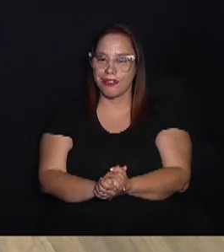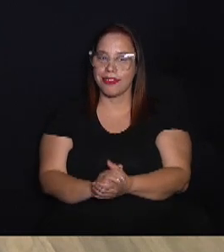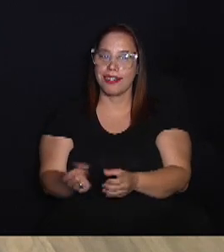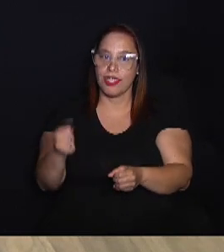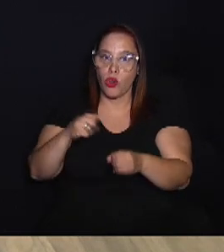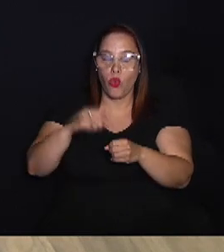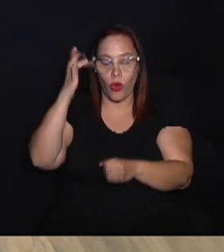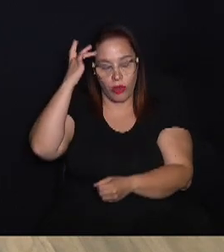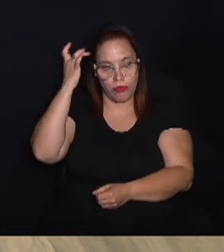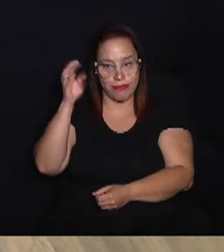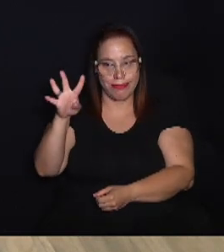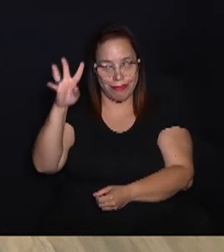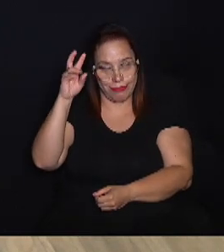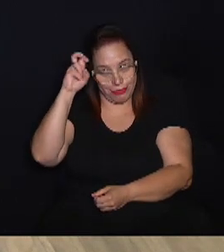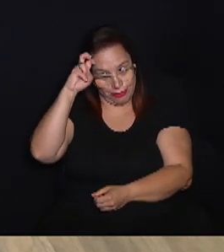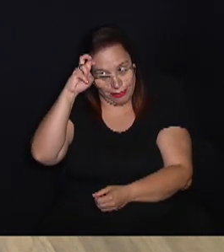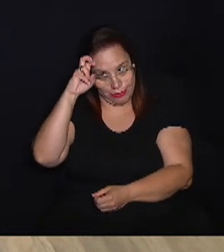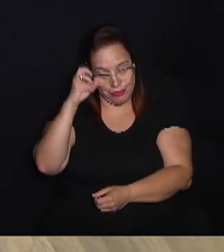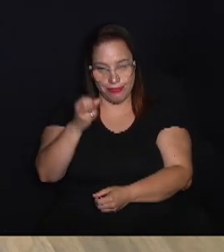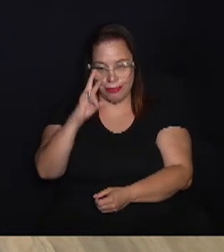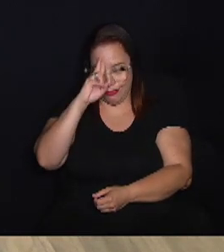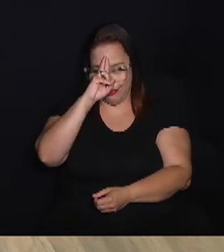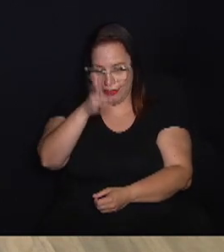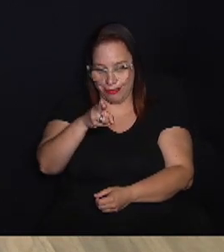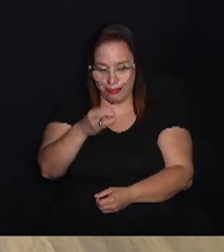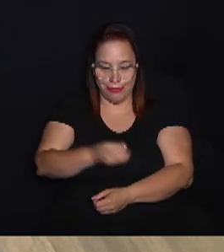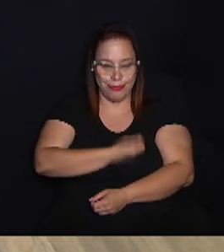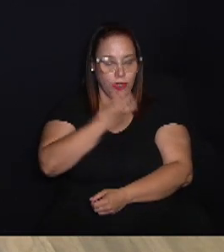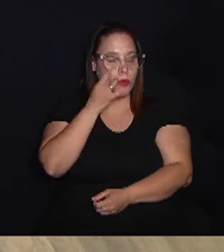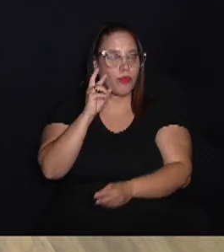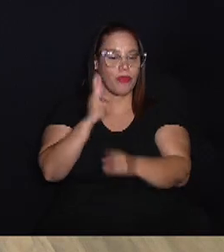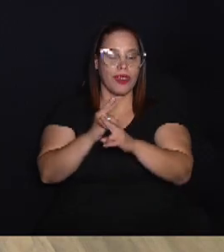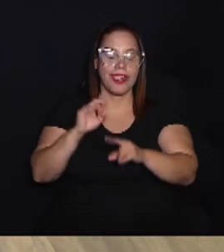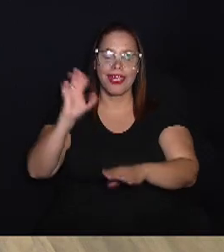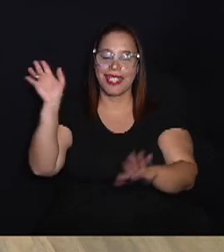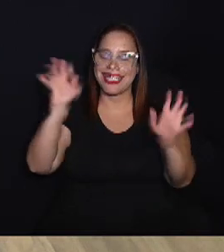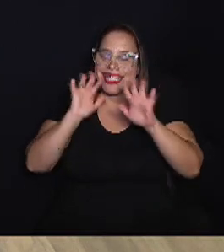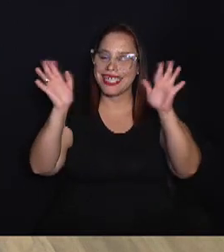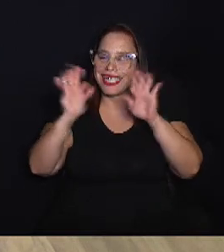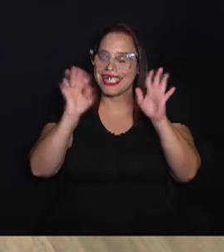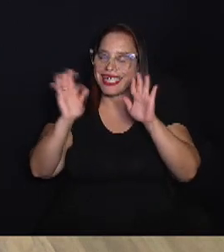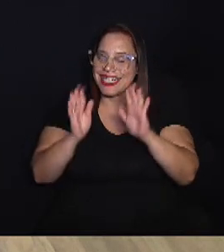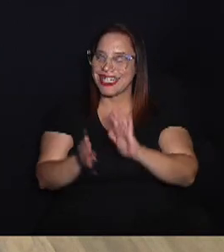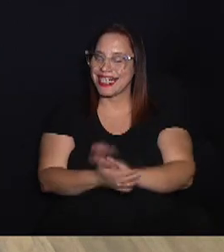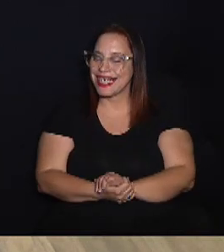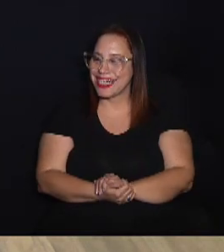volto amanhã, na quinta-feira, a partir do meio-dia ao vivo. Te espero até lá. Tchau, tchau.